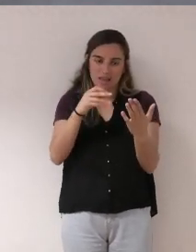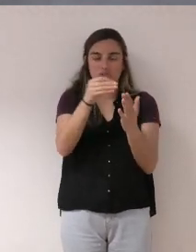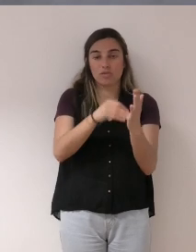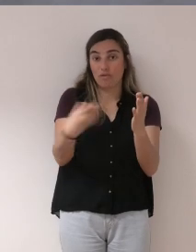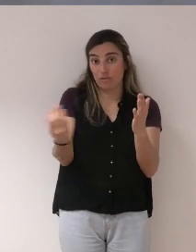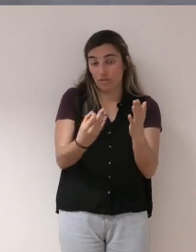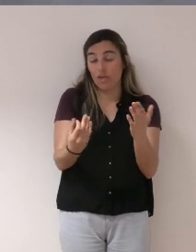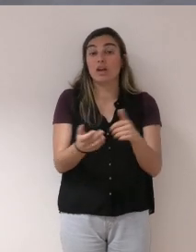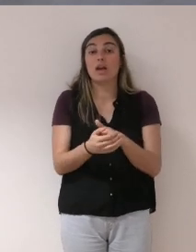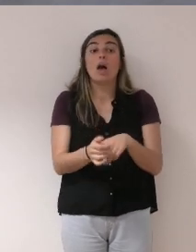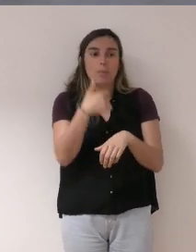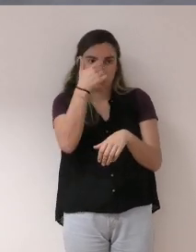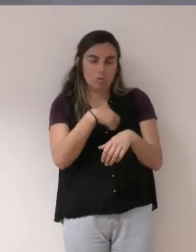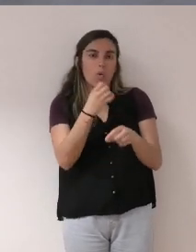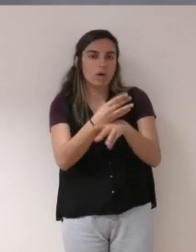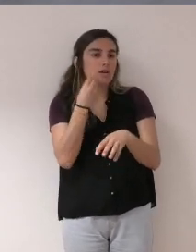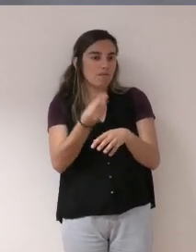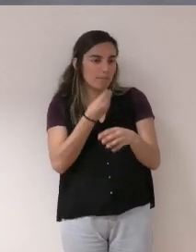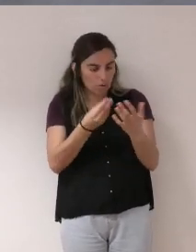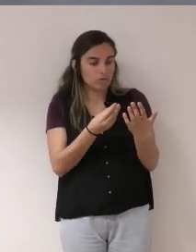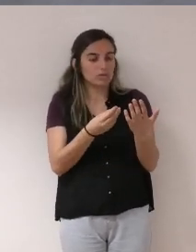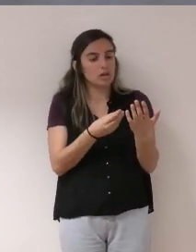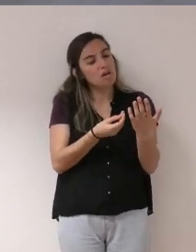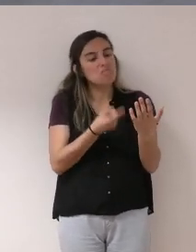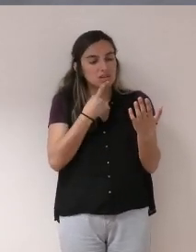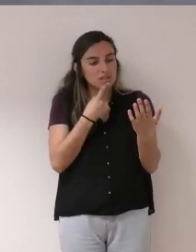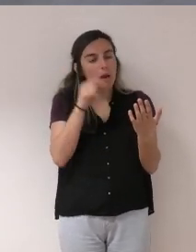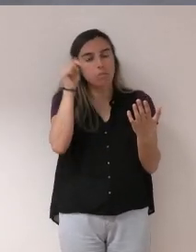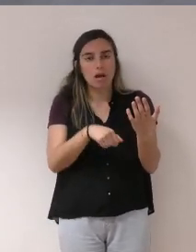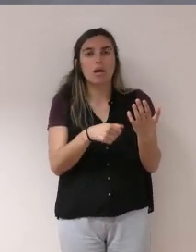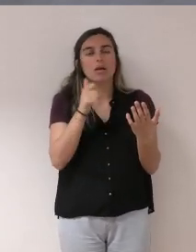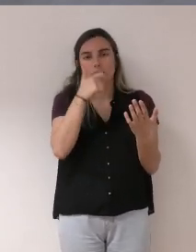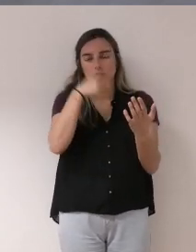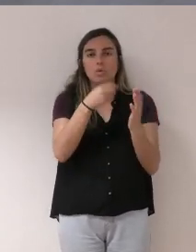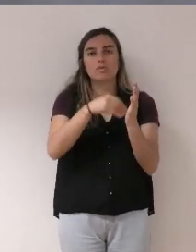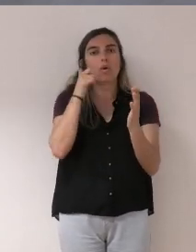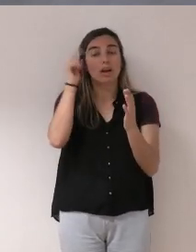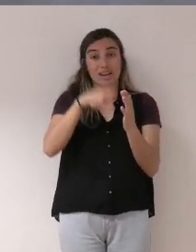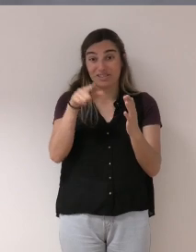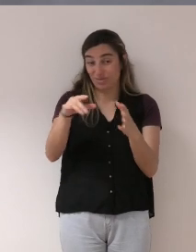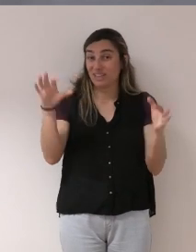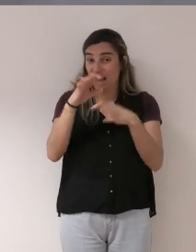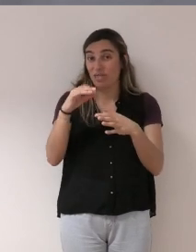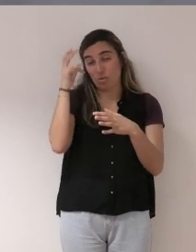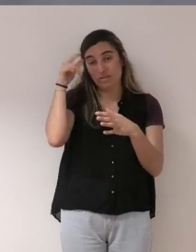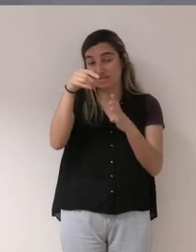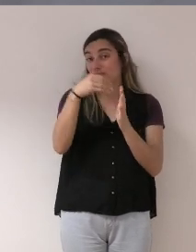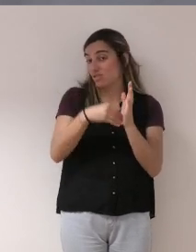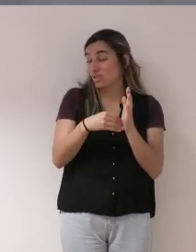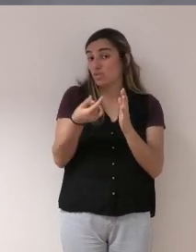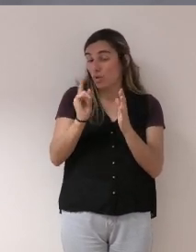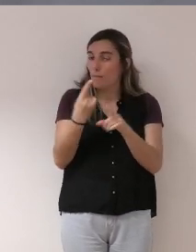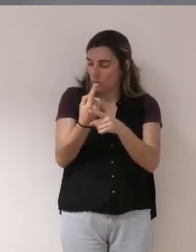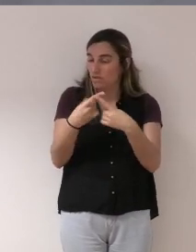página do Lançol e reconhece logo aquelas travessões e aquilo. Você não tem a ver com essa concepção da escrita, não é? É uma coisa diferente. Era